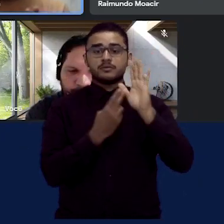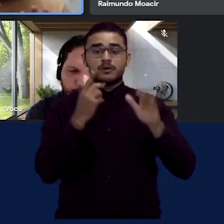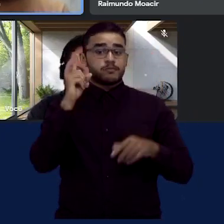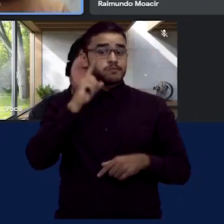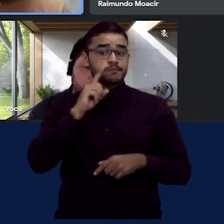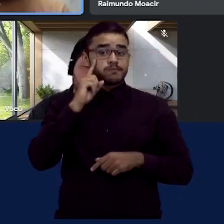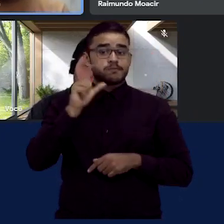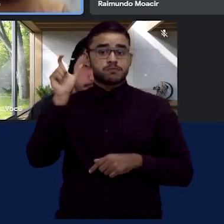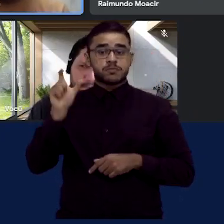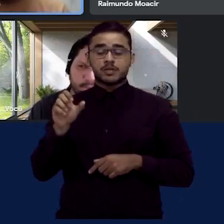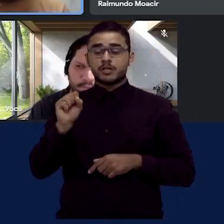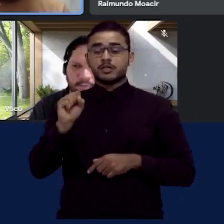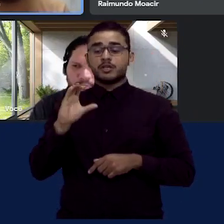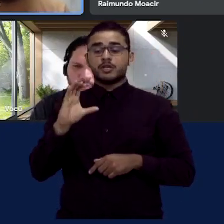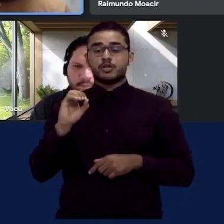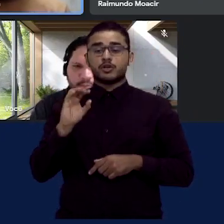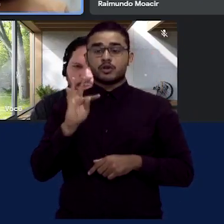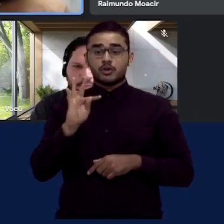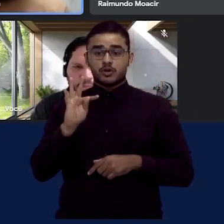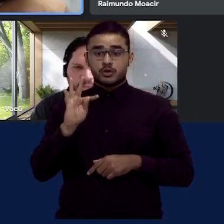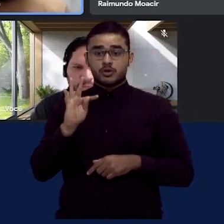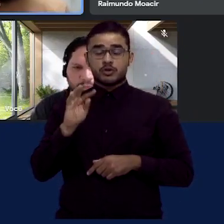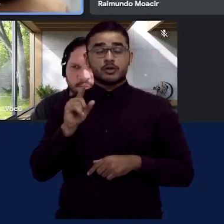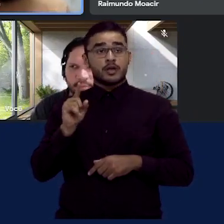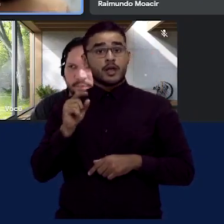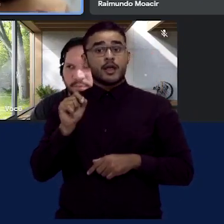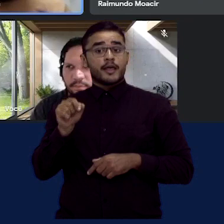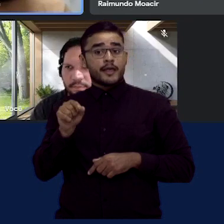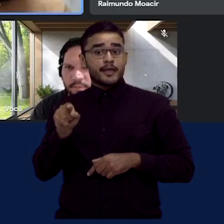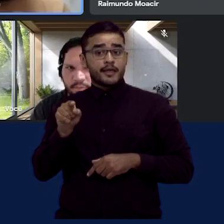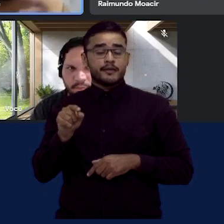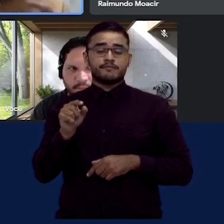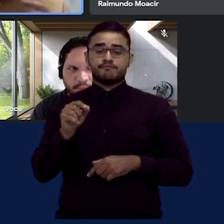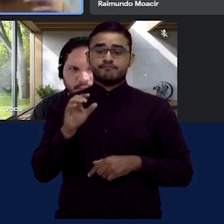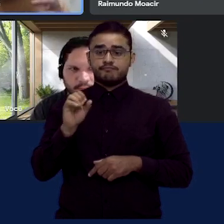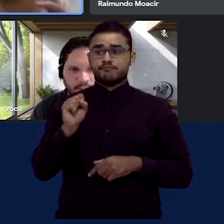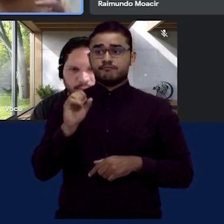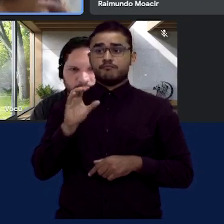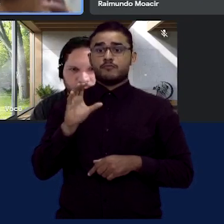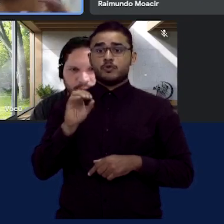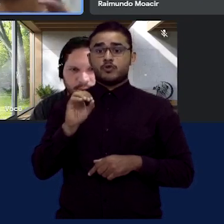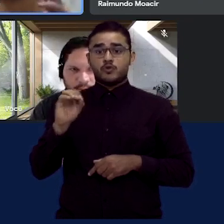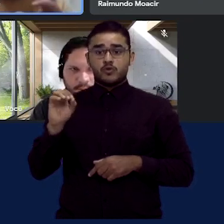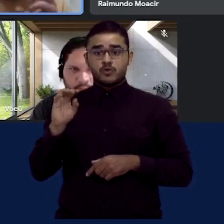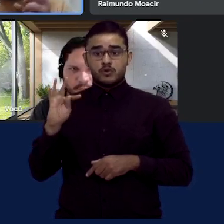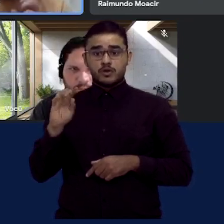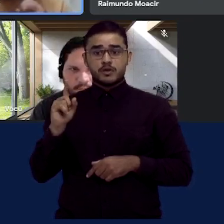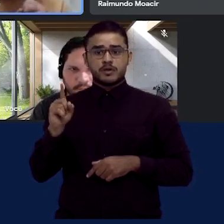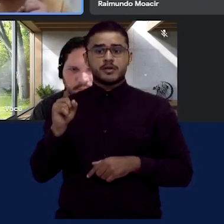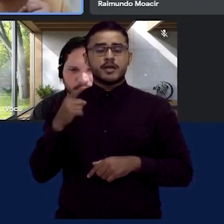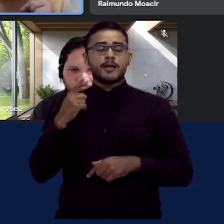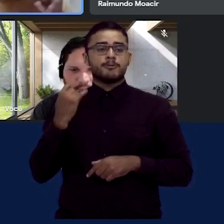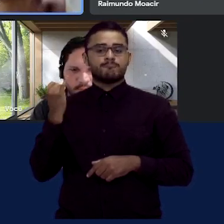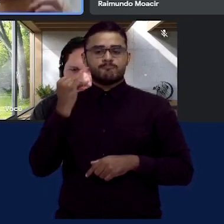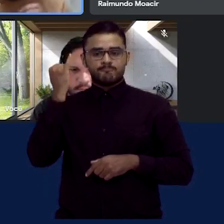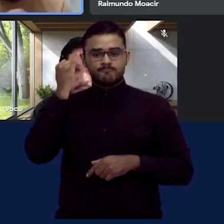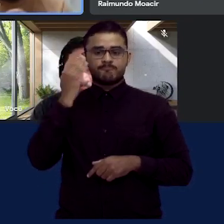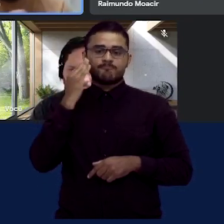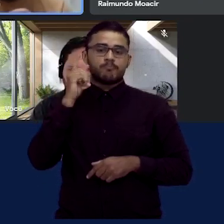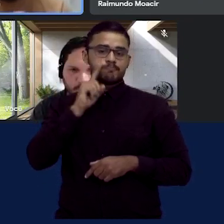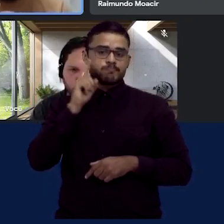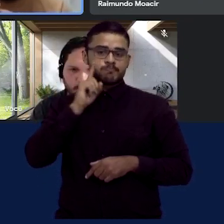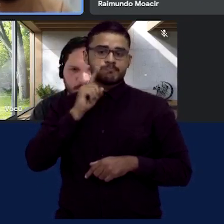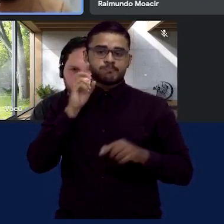chamado Scott McCloud. O Scott McCloud, tem 2 grandes autores americanos que falam